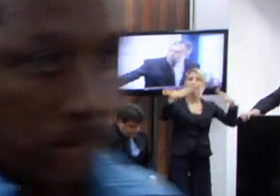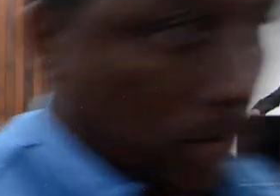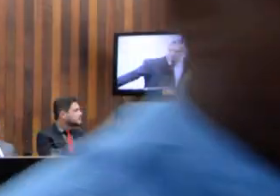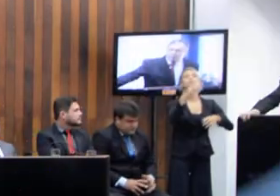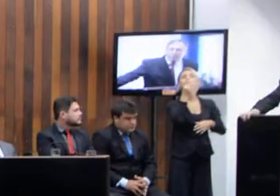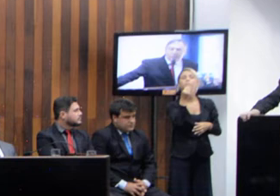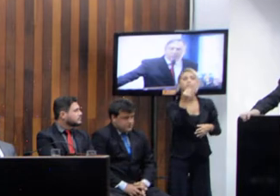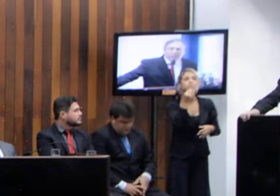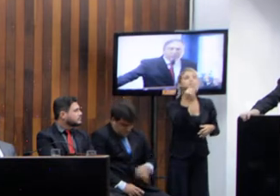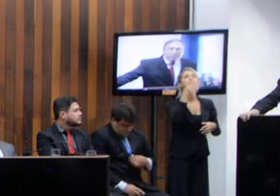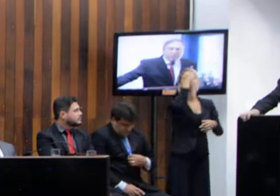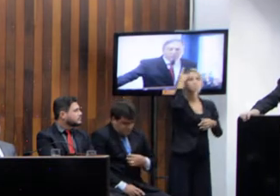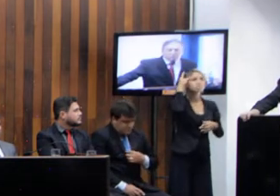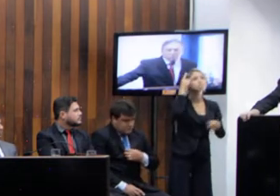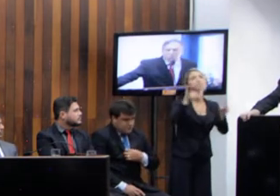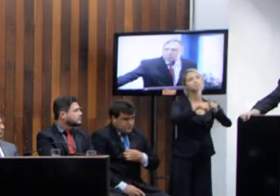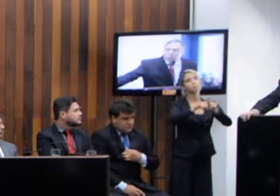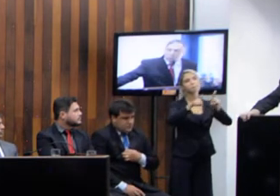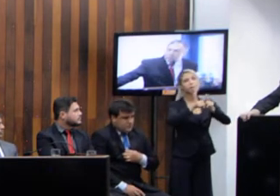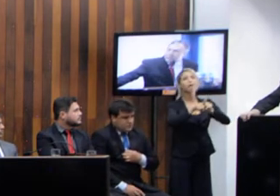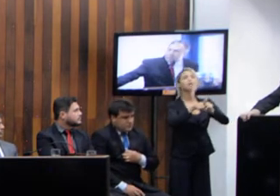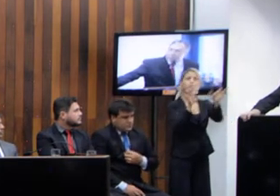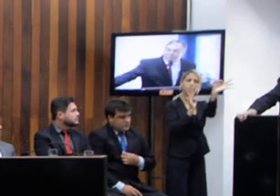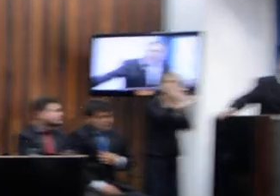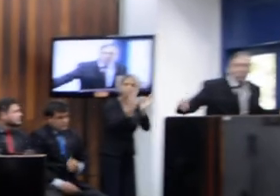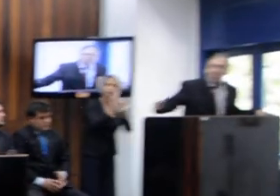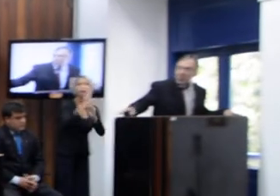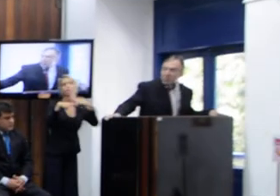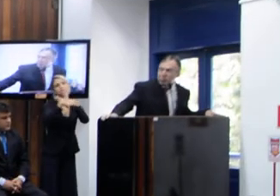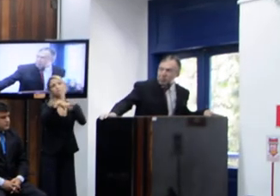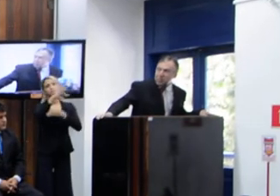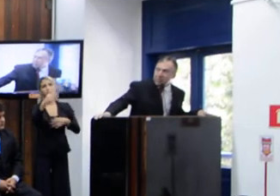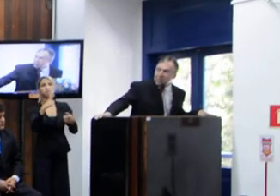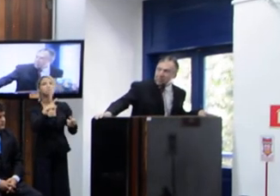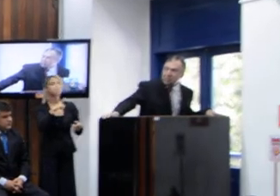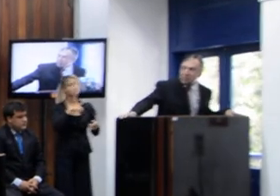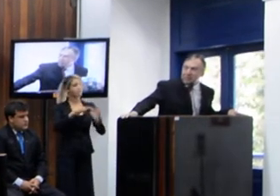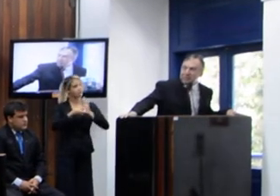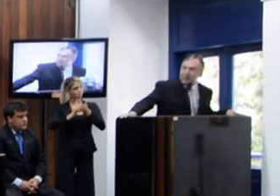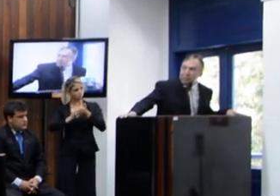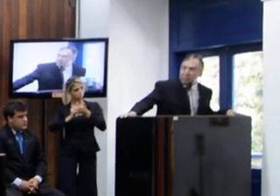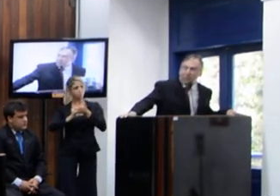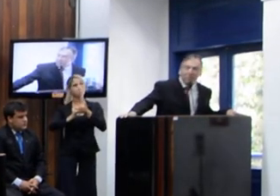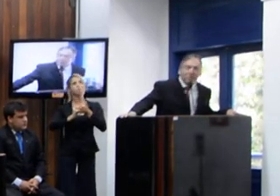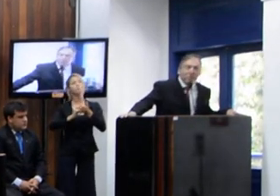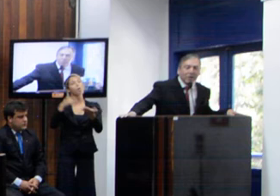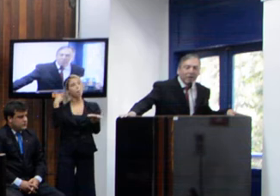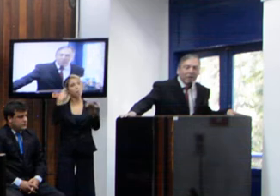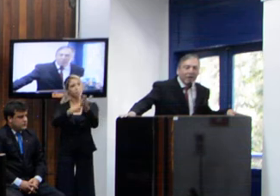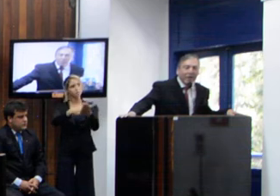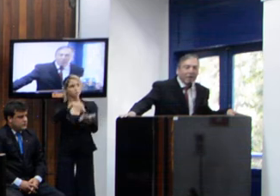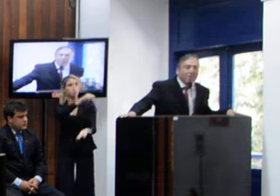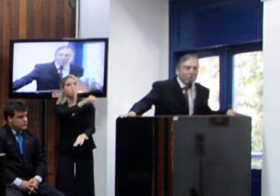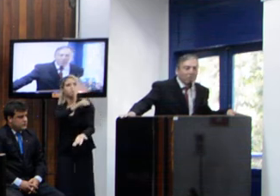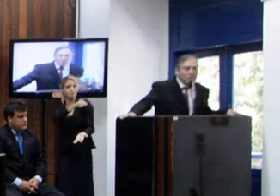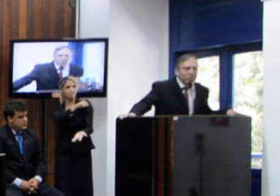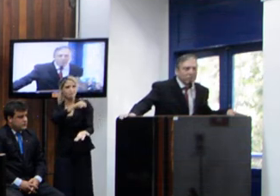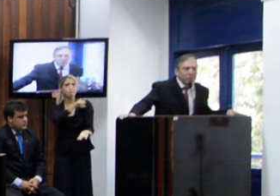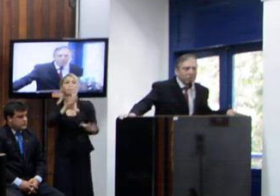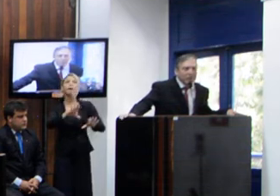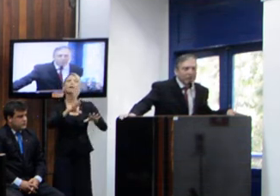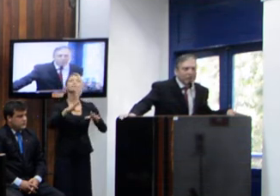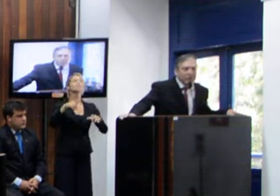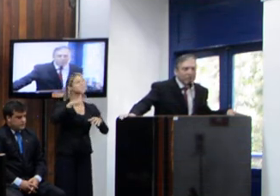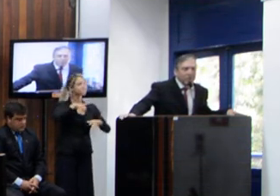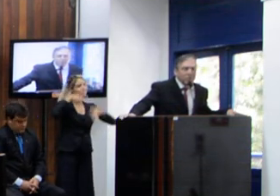calvinenses. Eu hoje estou muito lisonjeado, tinha um compromisso com o Rio, nós adiamos, porque é